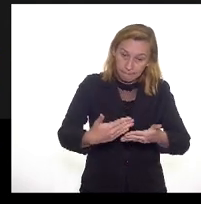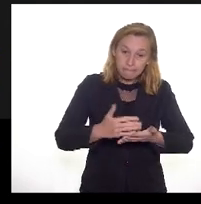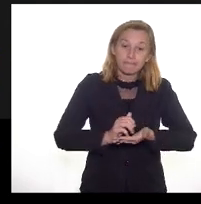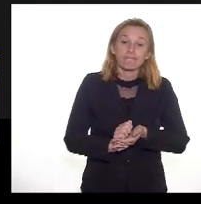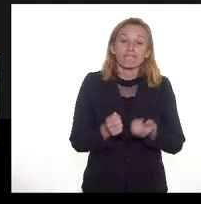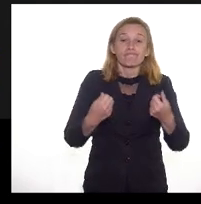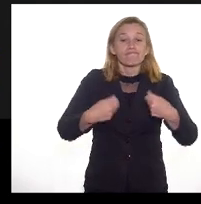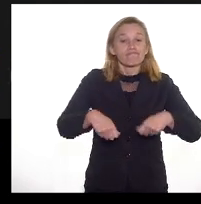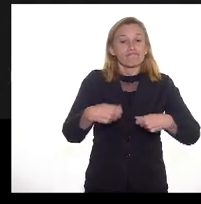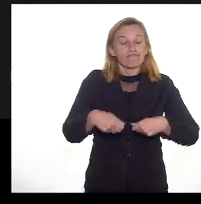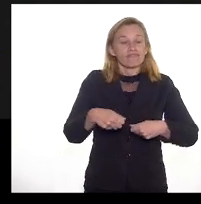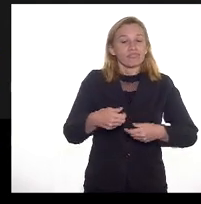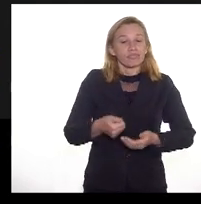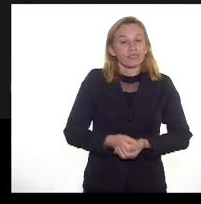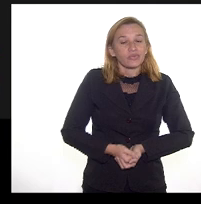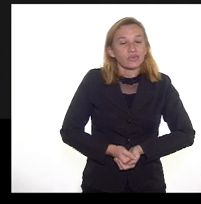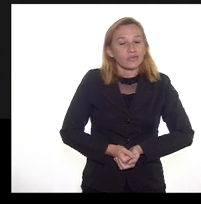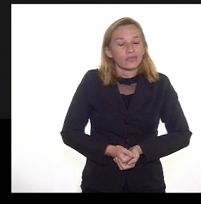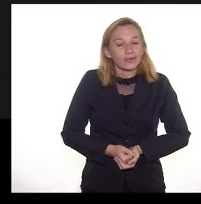precisa se servir disso para